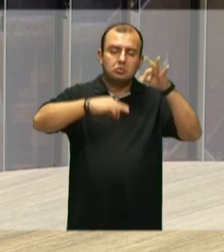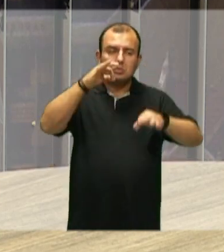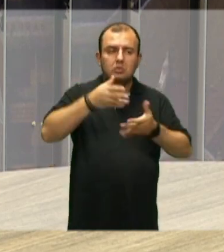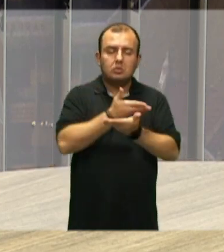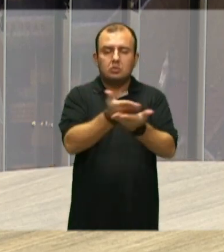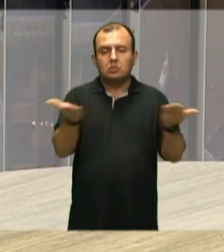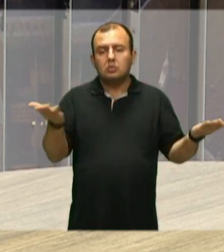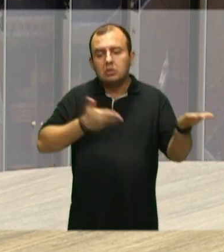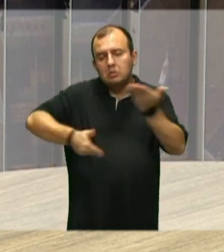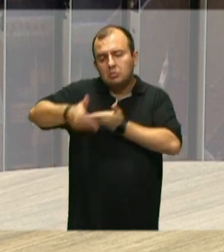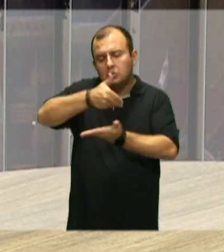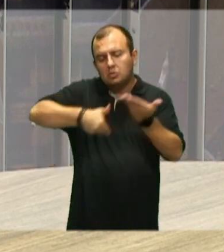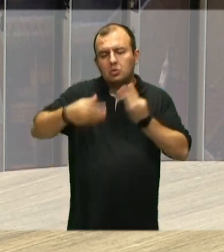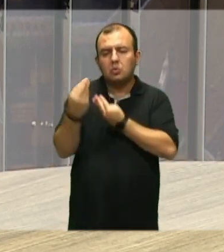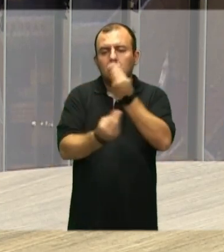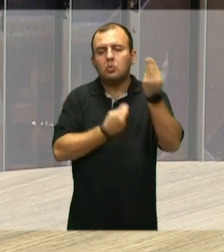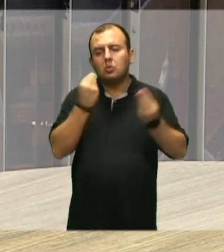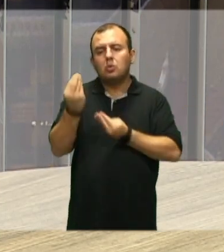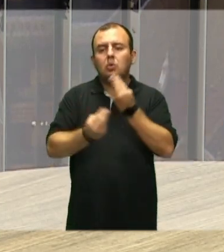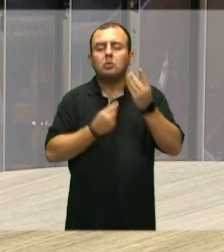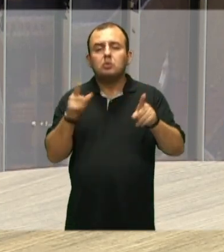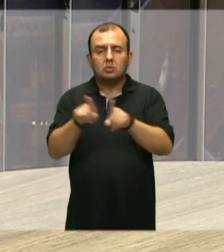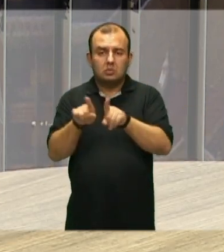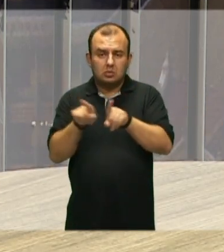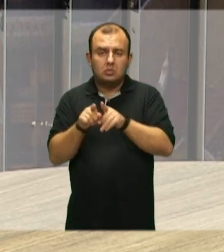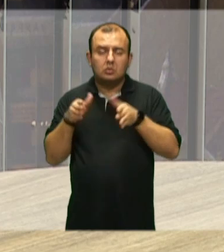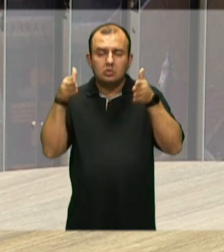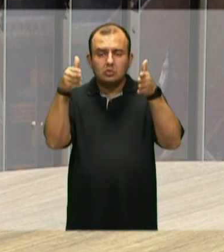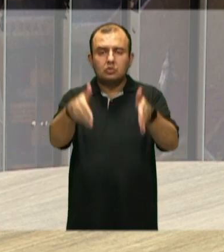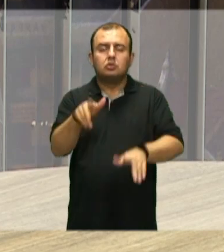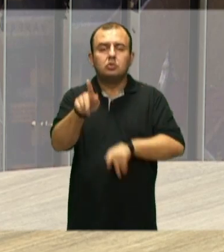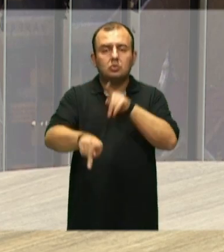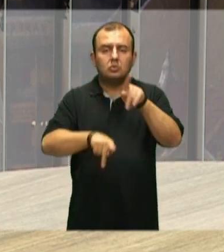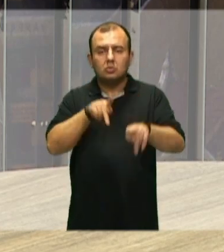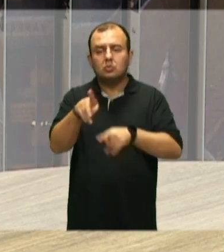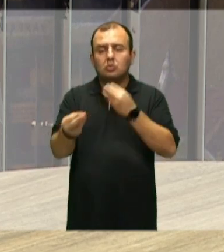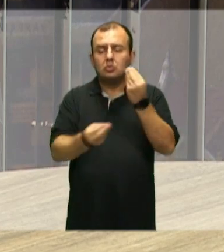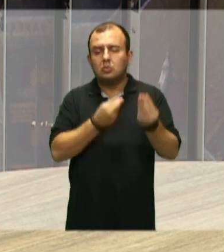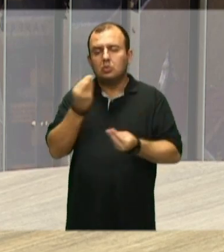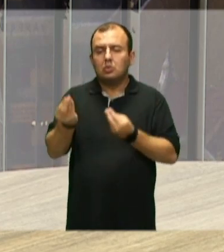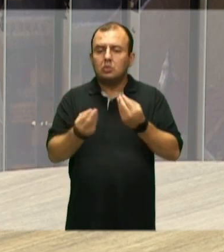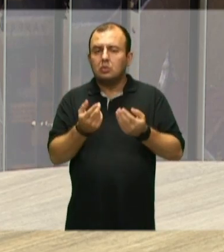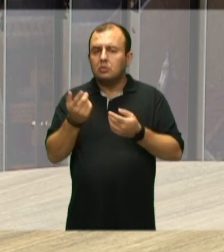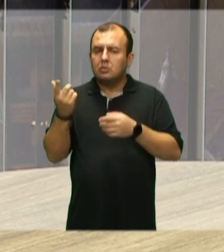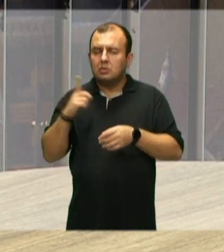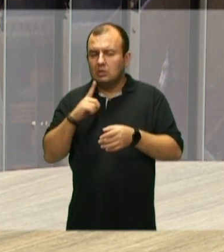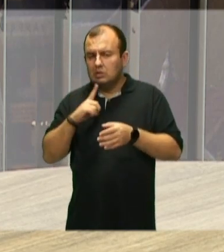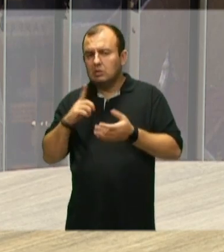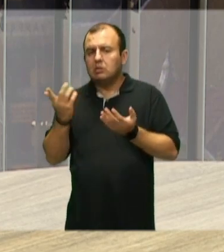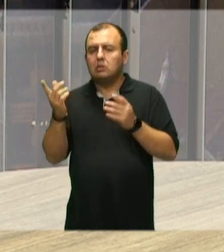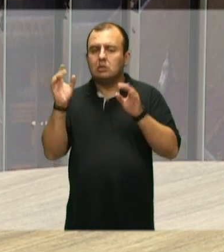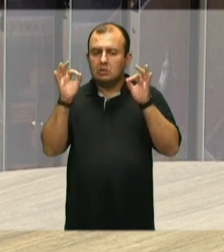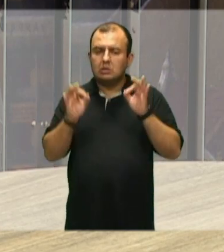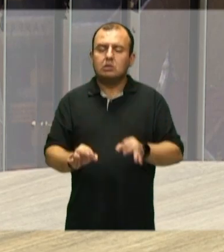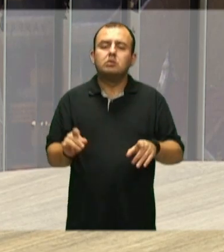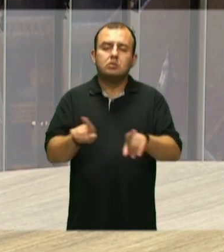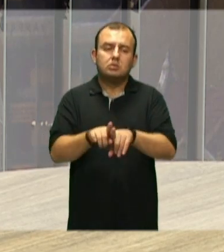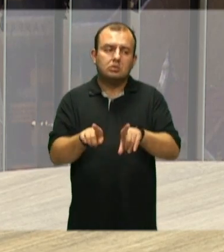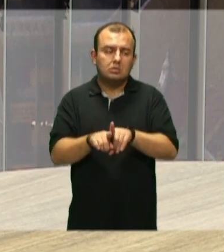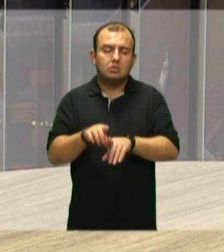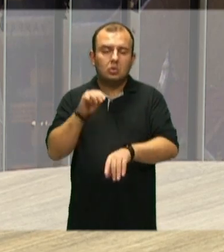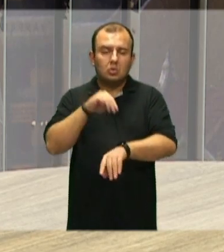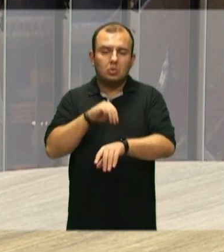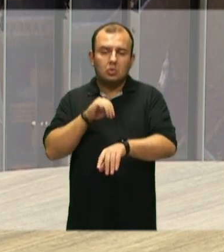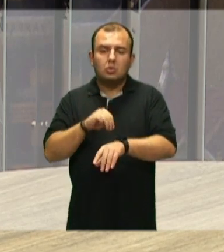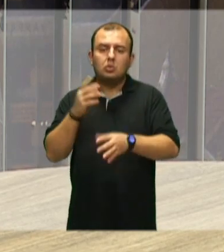como é a mediação, como que a gente chega lá no público. Então, para desmistificar um pouco também, até o momento que a